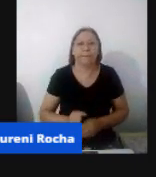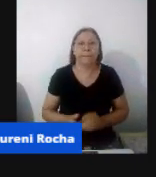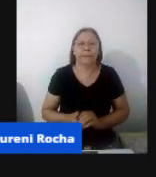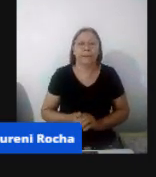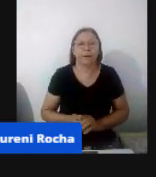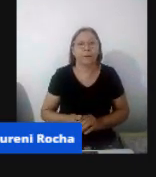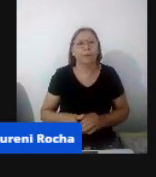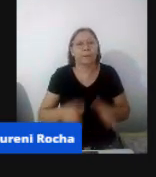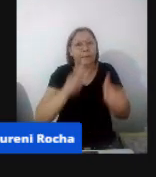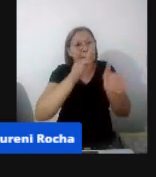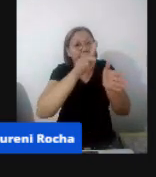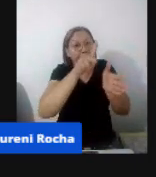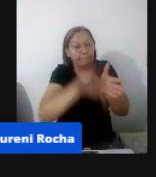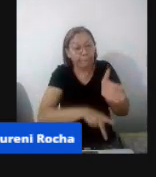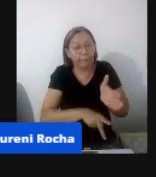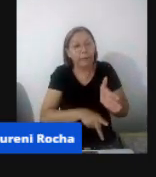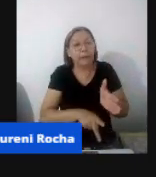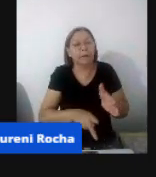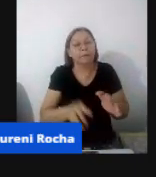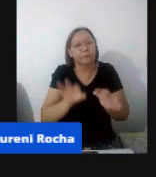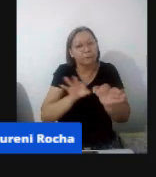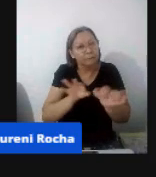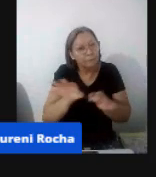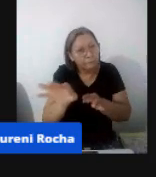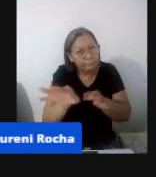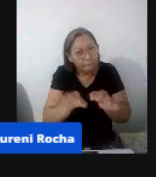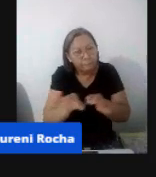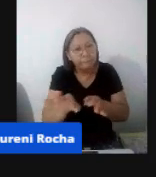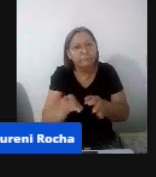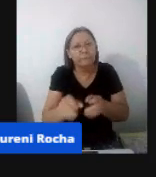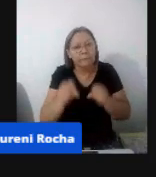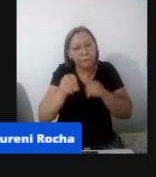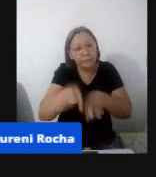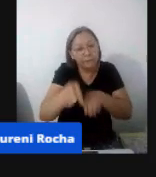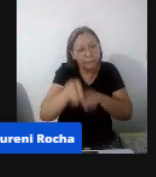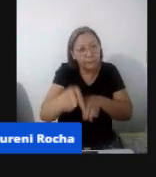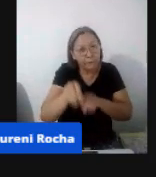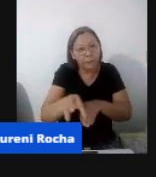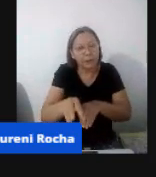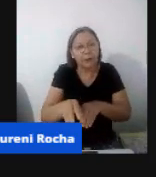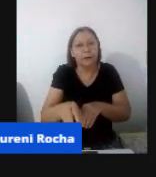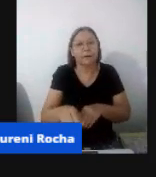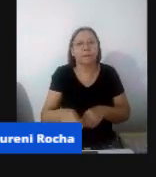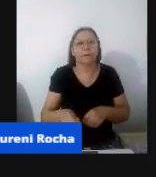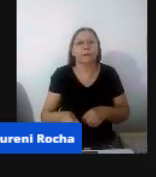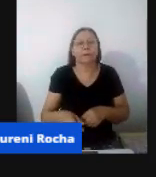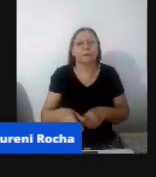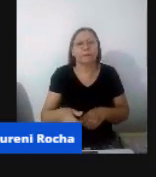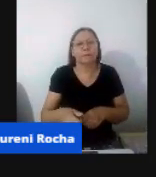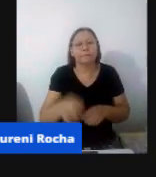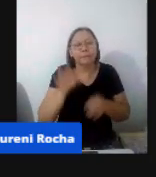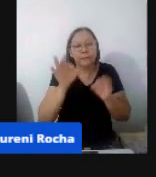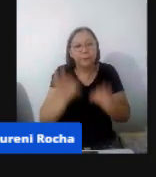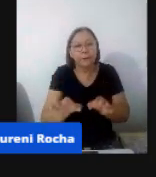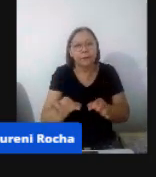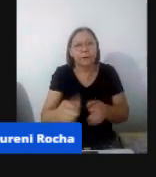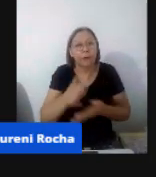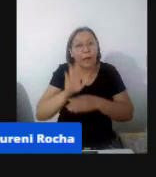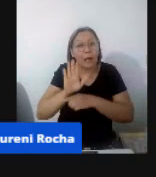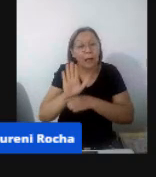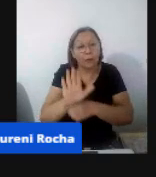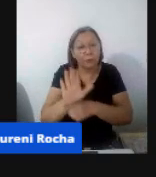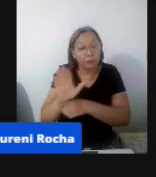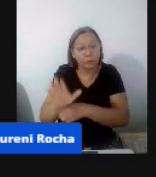aula bem elaborado, executado no momento certo, te ajuda a não cometer esses